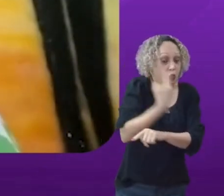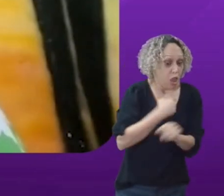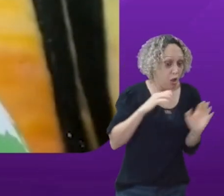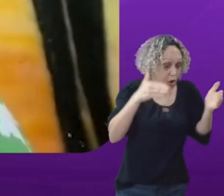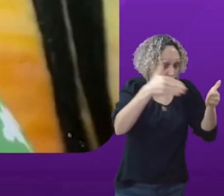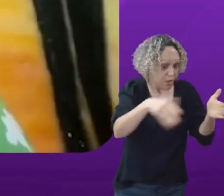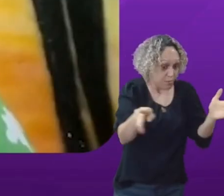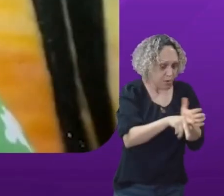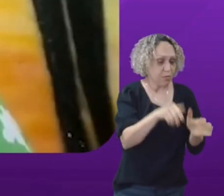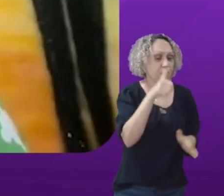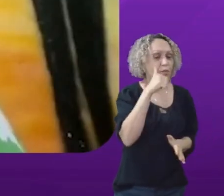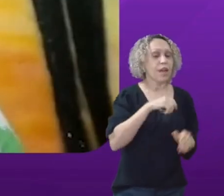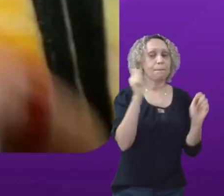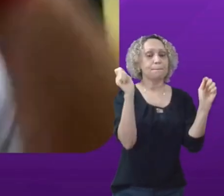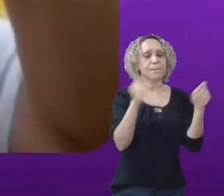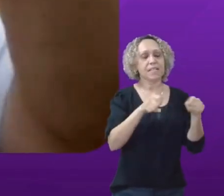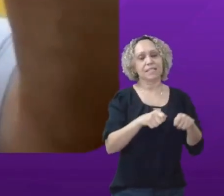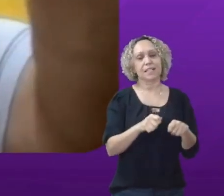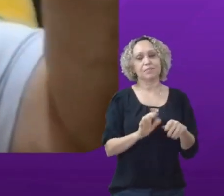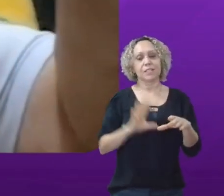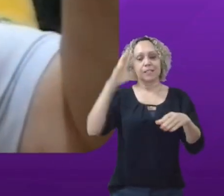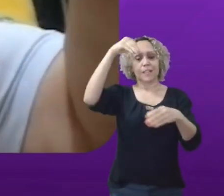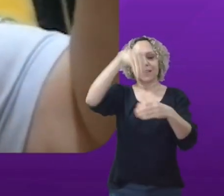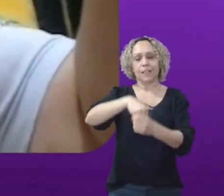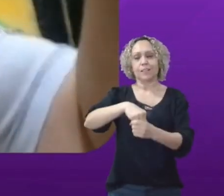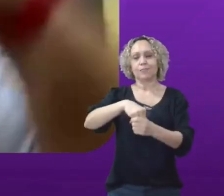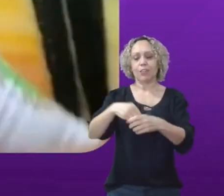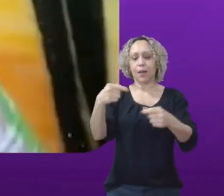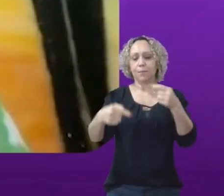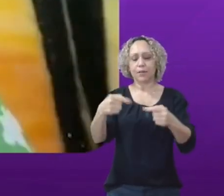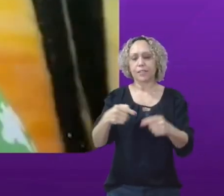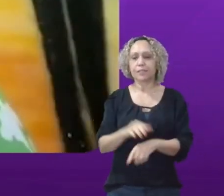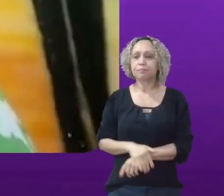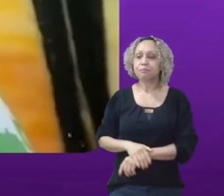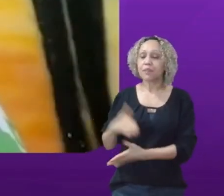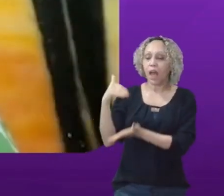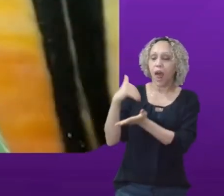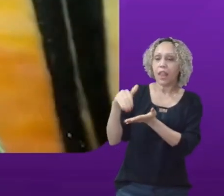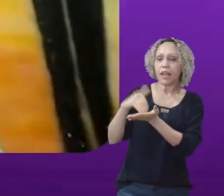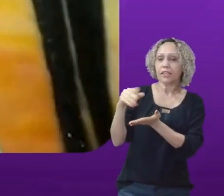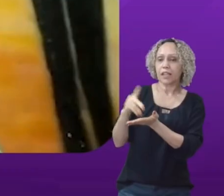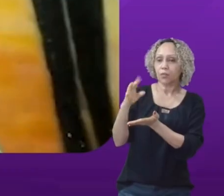parlamento. A AME tem um papel muito importante, certo? Quanto